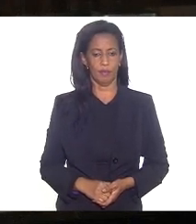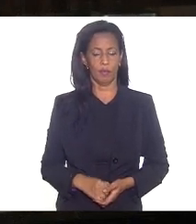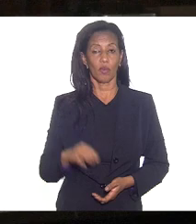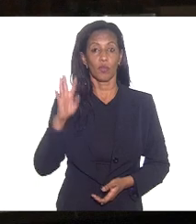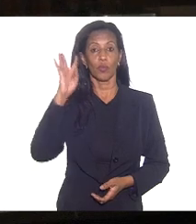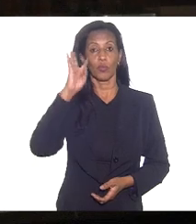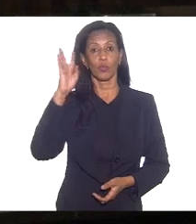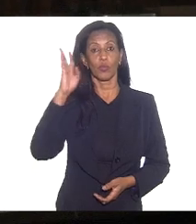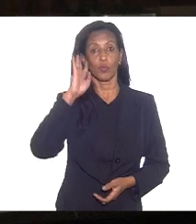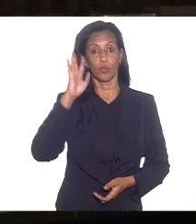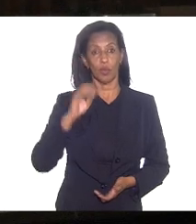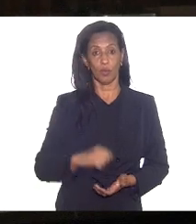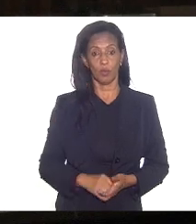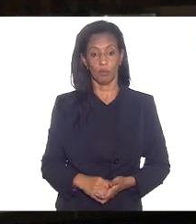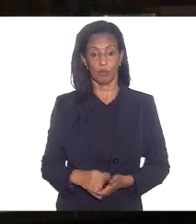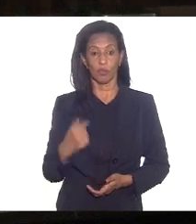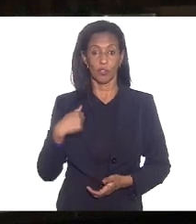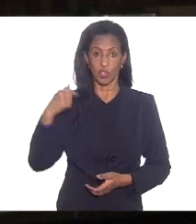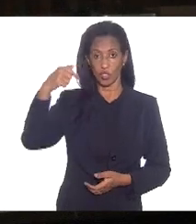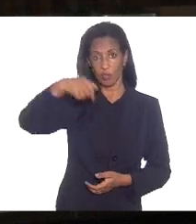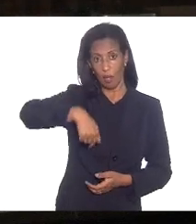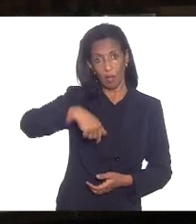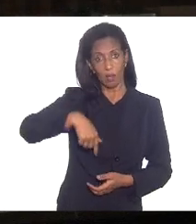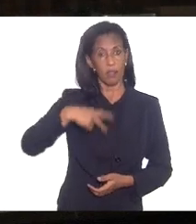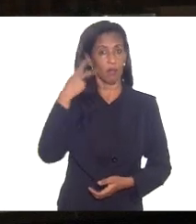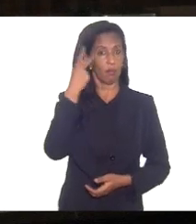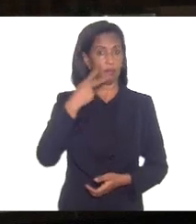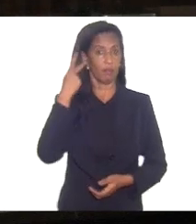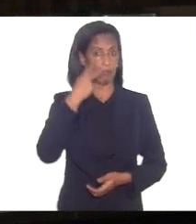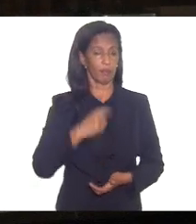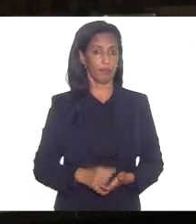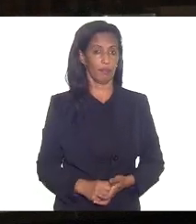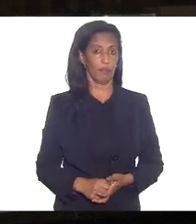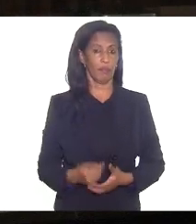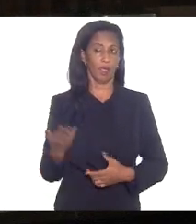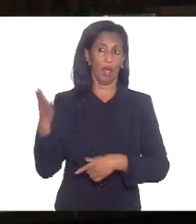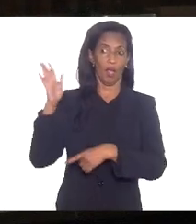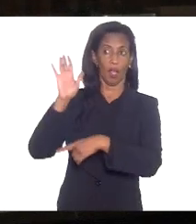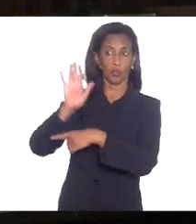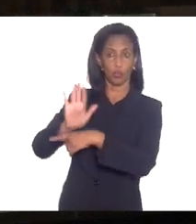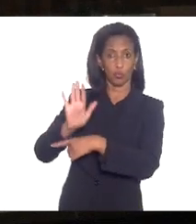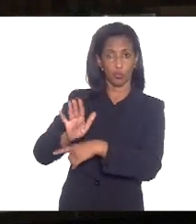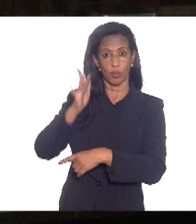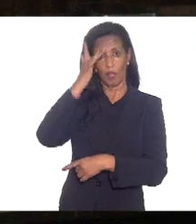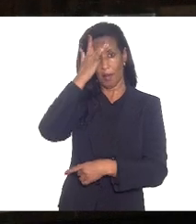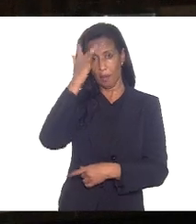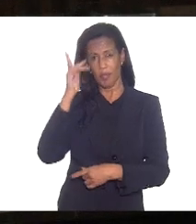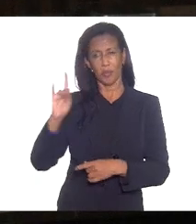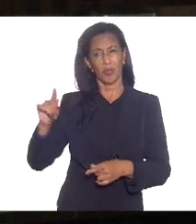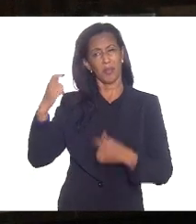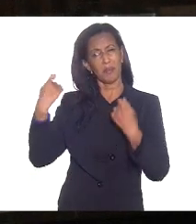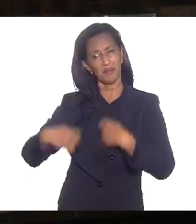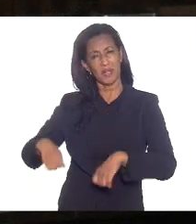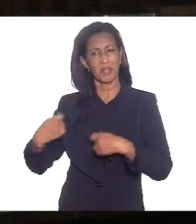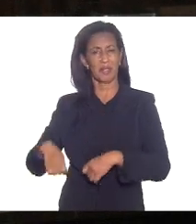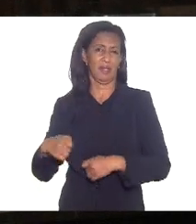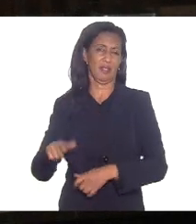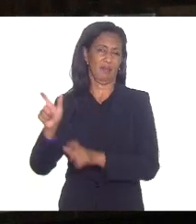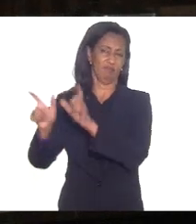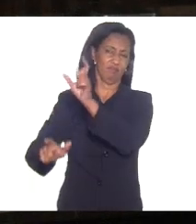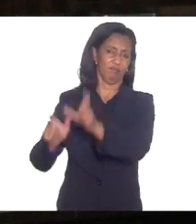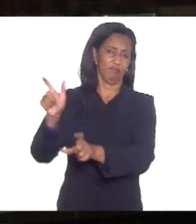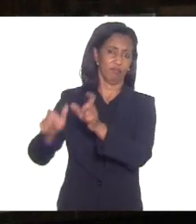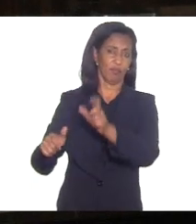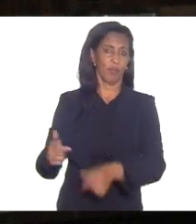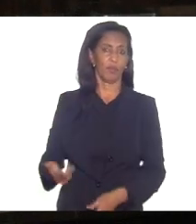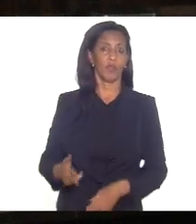um sonho de estar aqui nesse parlamento para defender aqueles mais necessitados. E por